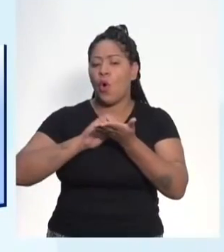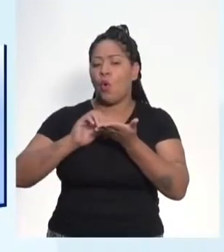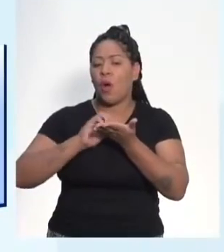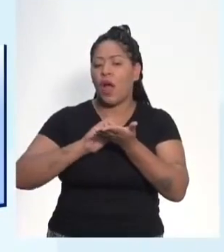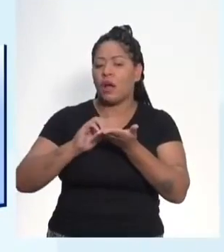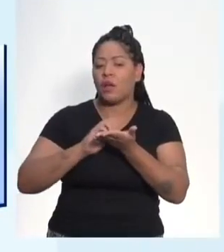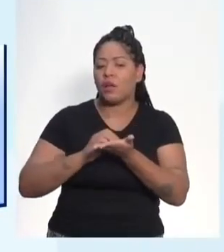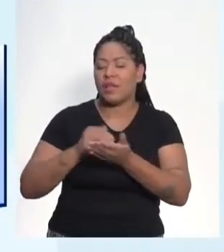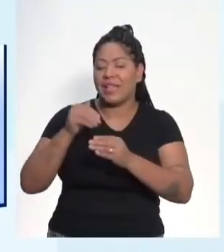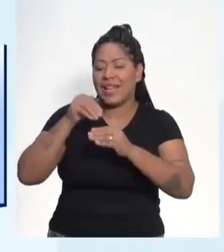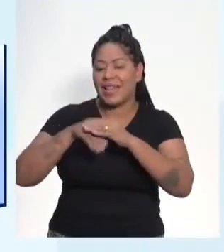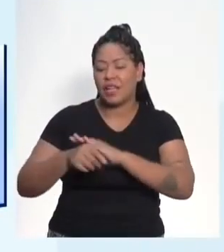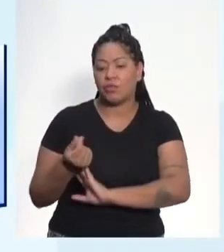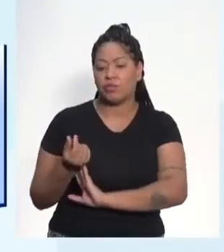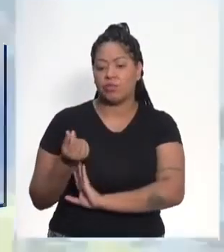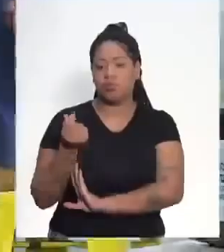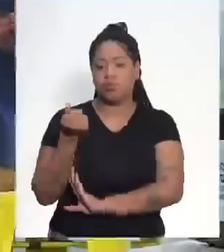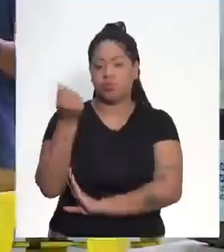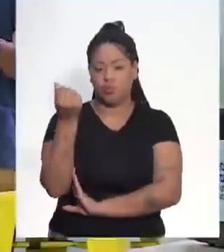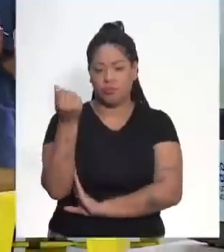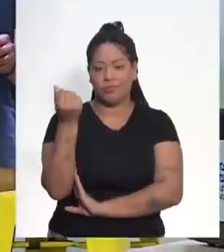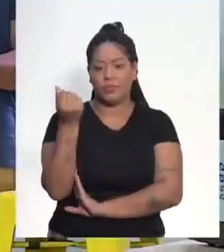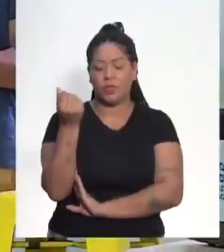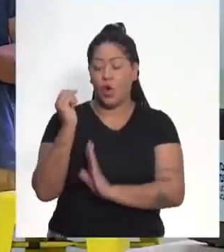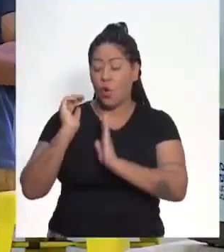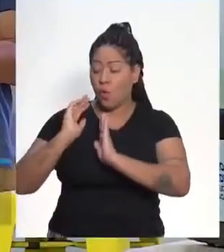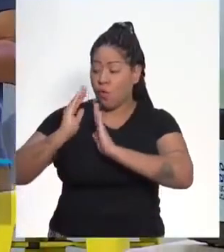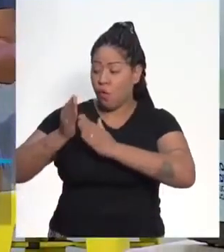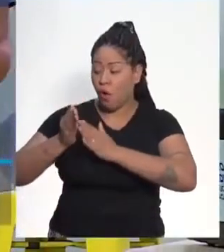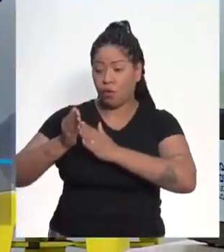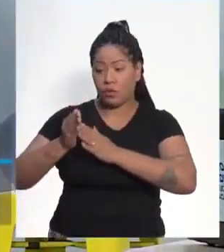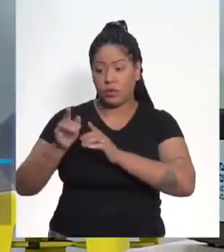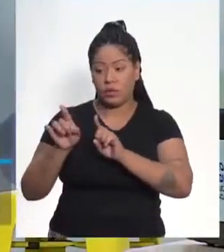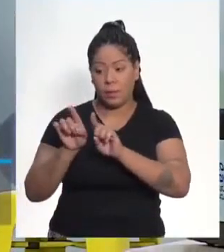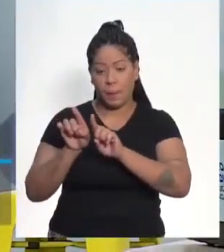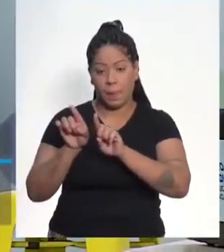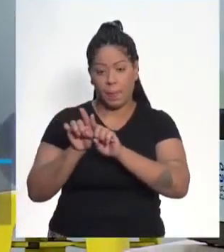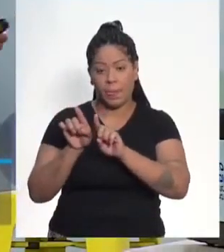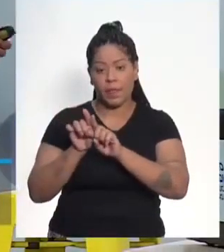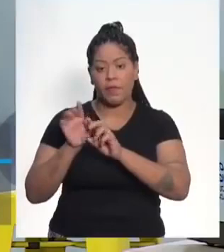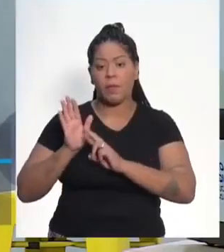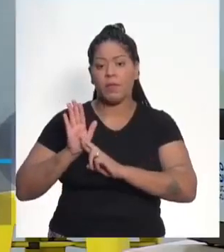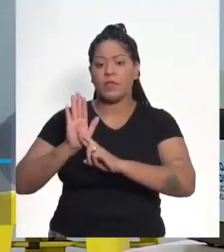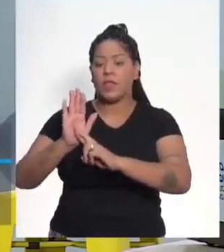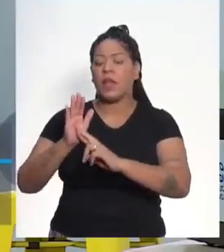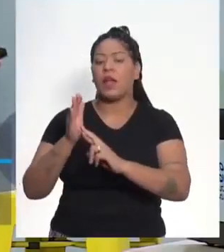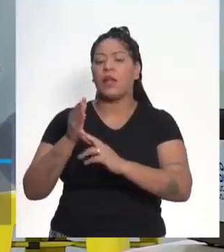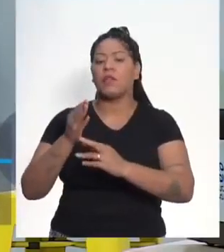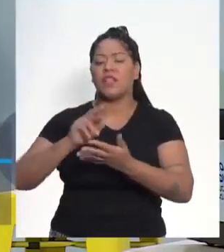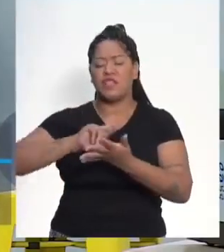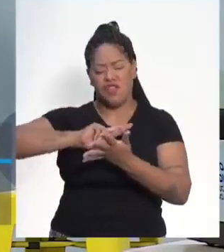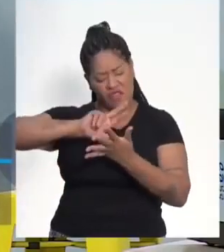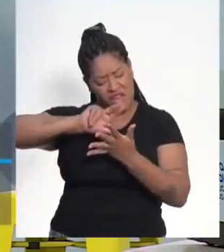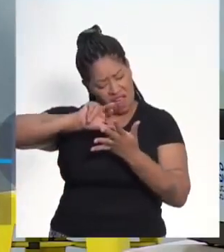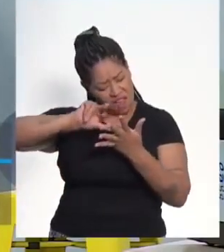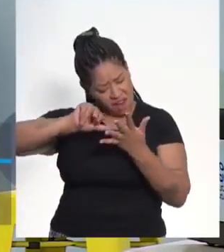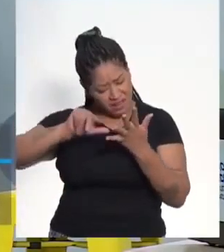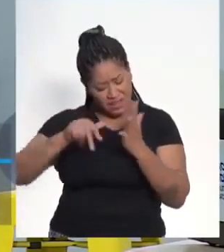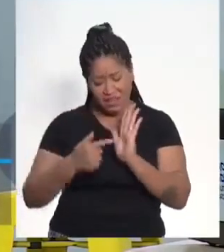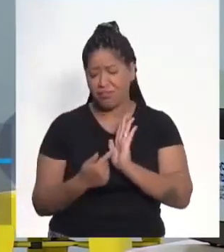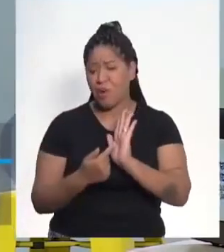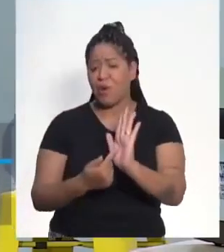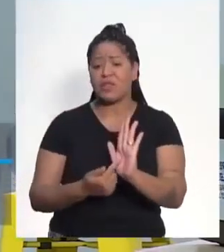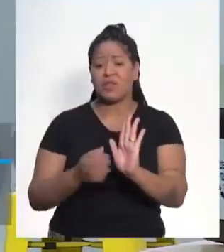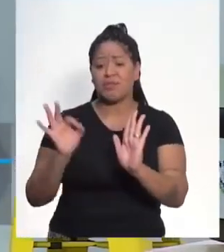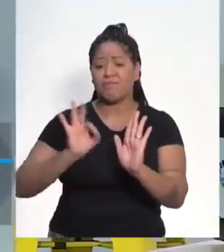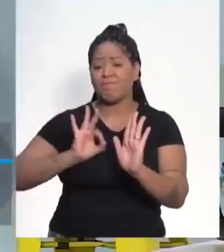de investimentos. Então, o foco, né, a ideia aí foi exatamente essa. Nossa, você tem N situações aí que vão aparecer a